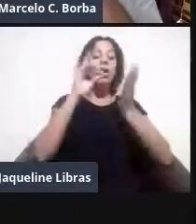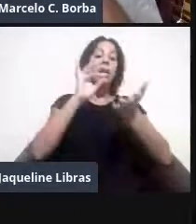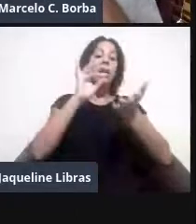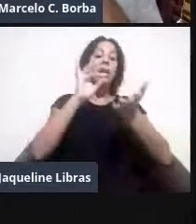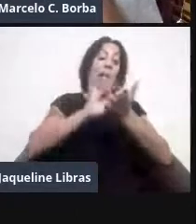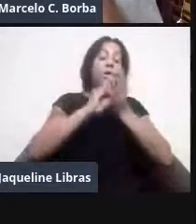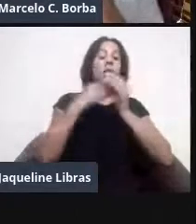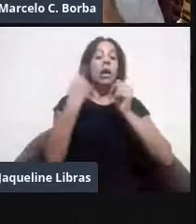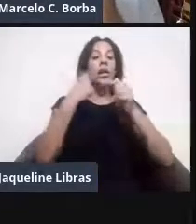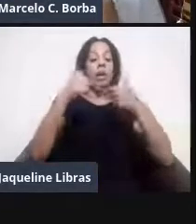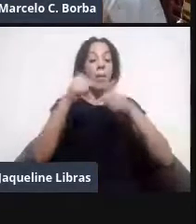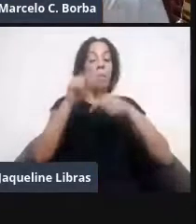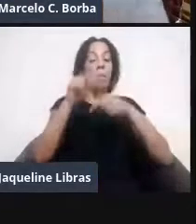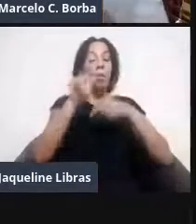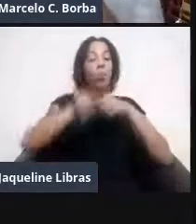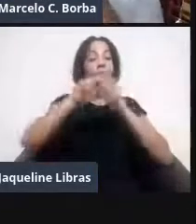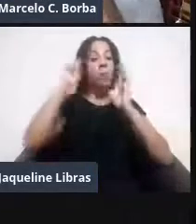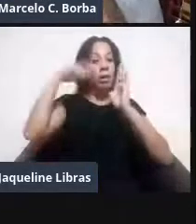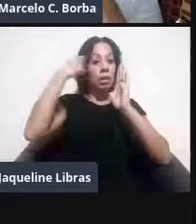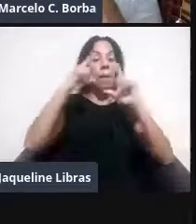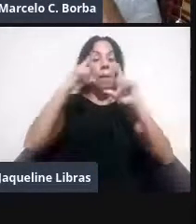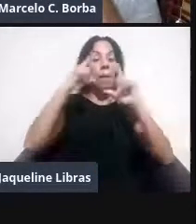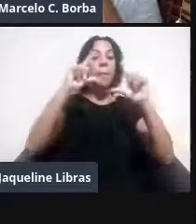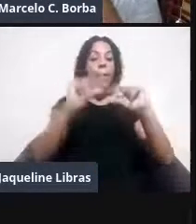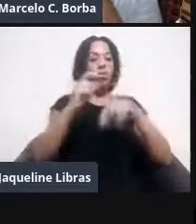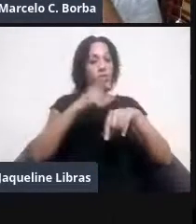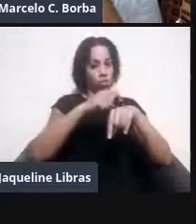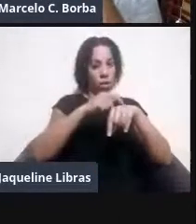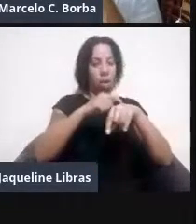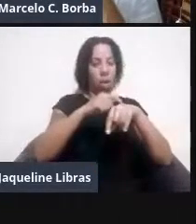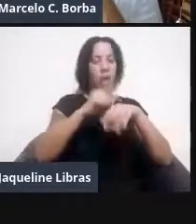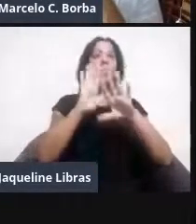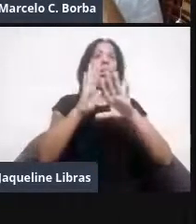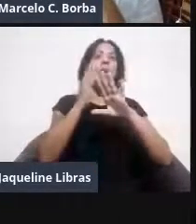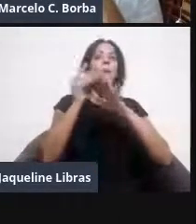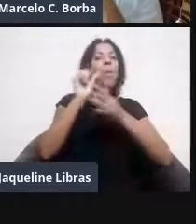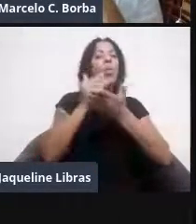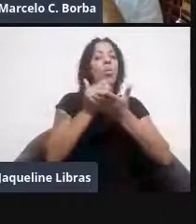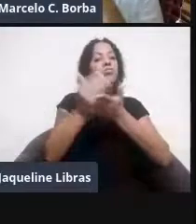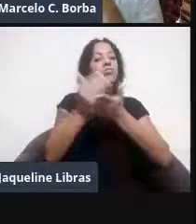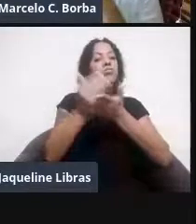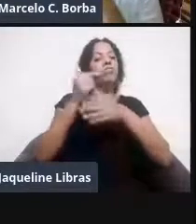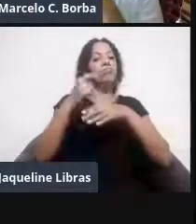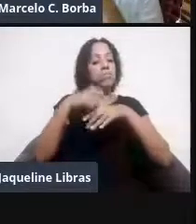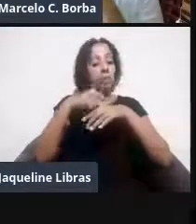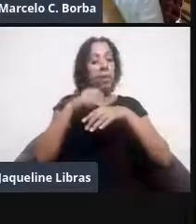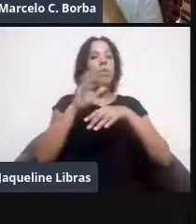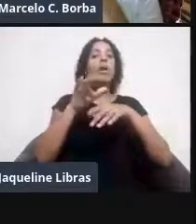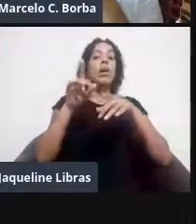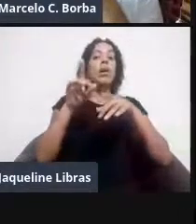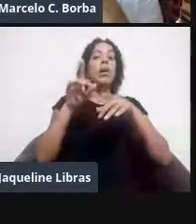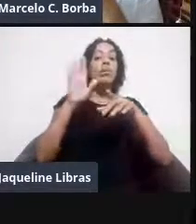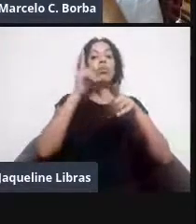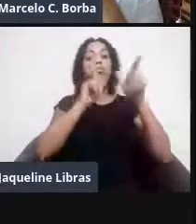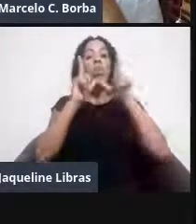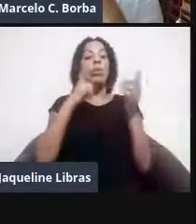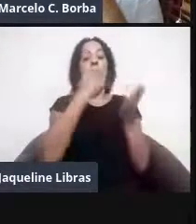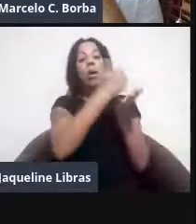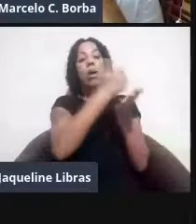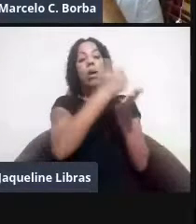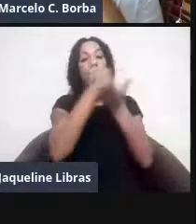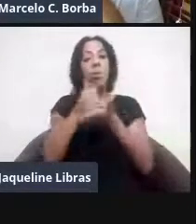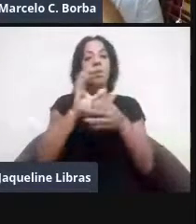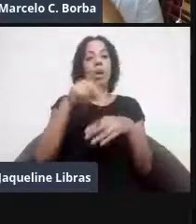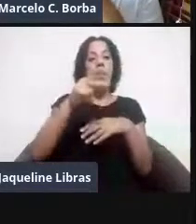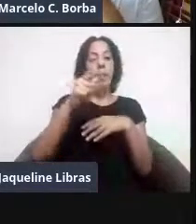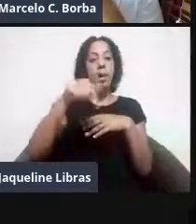trabalhado com vídeo há menos tempo, mais recentemente, e temos aí conseguido o apoio do CNPq, da